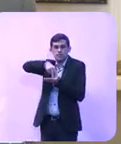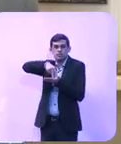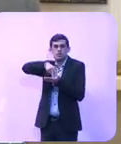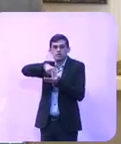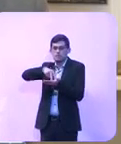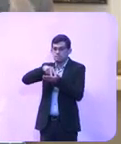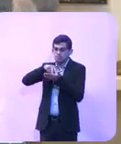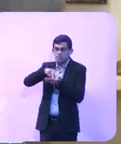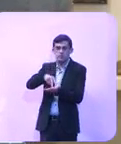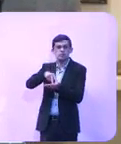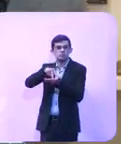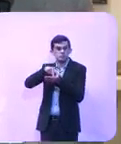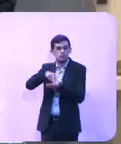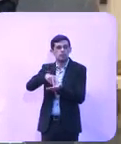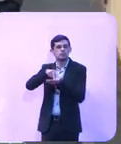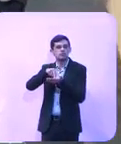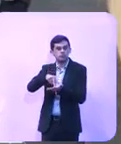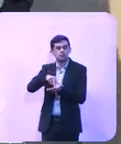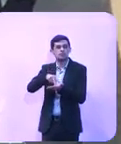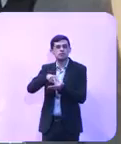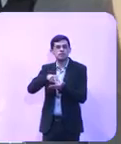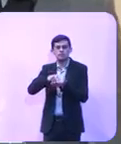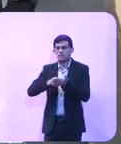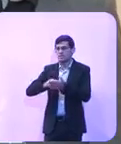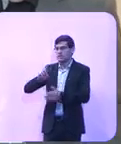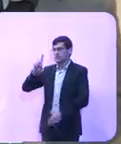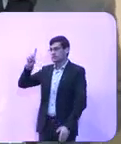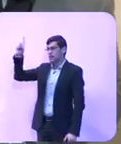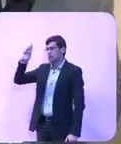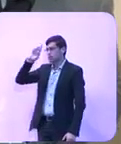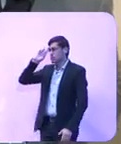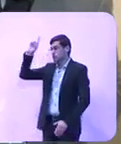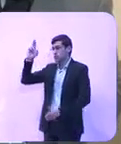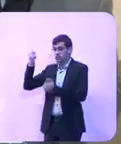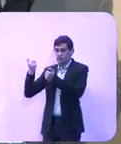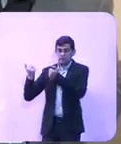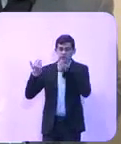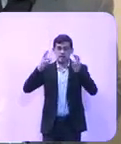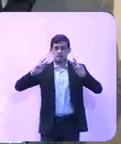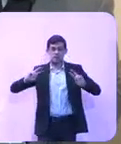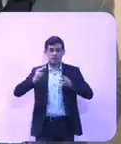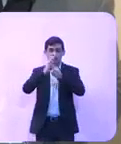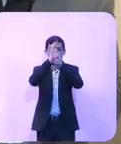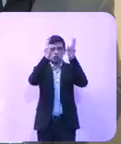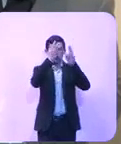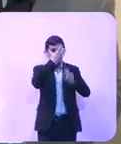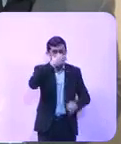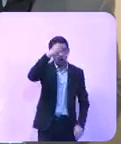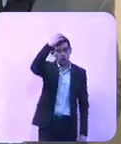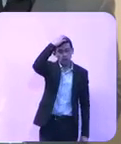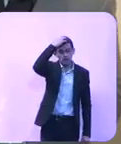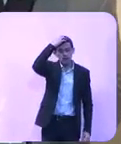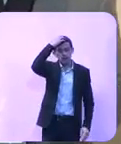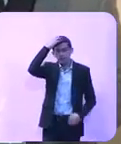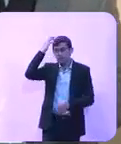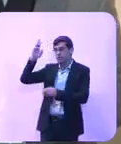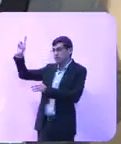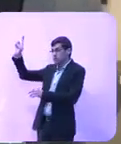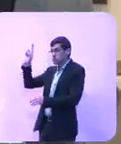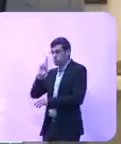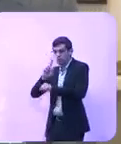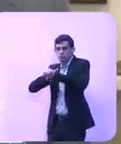levantaremos e ficaremos firmes. Ó Senhor Deus, dá a vitória ao Rei e responde-nos